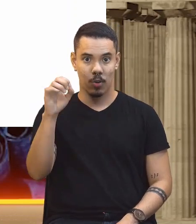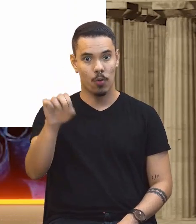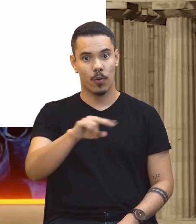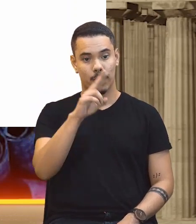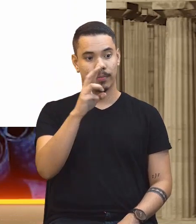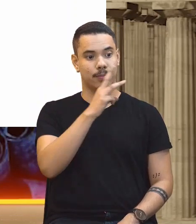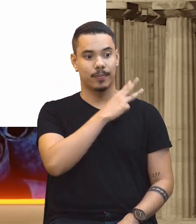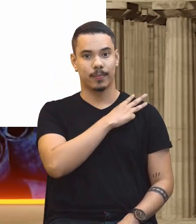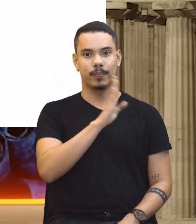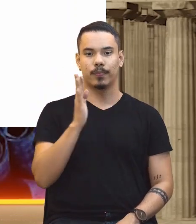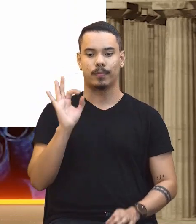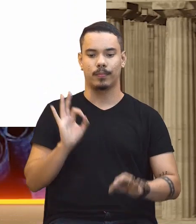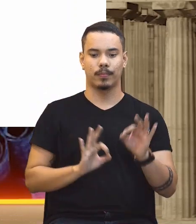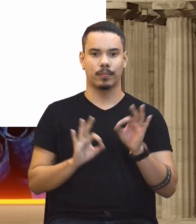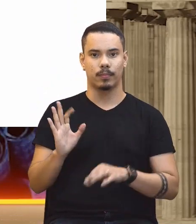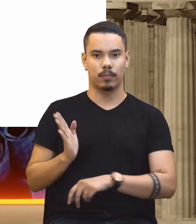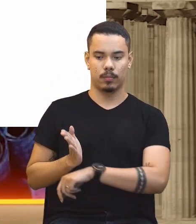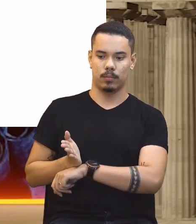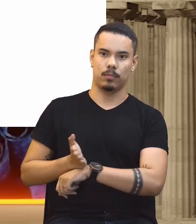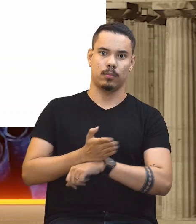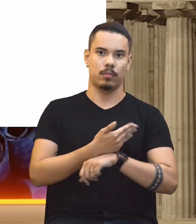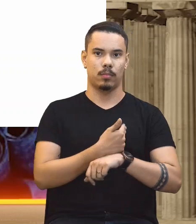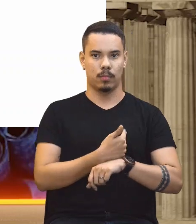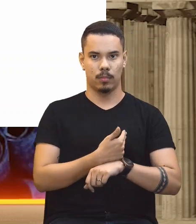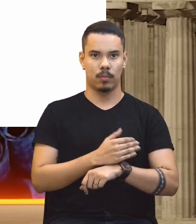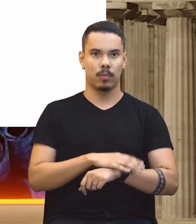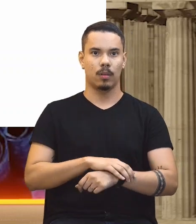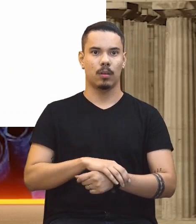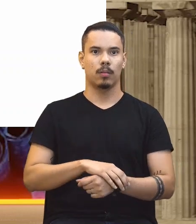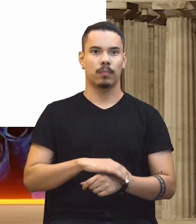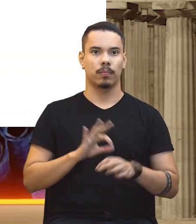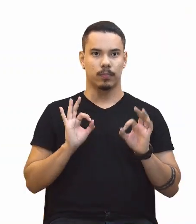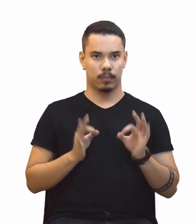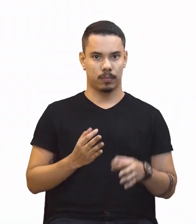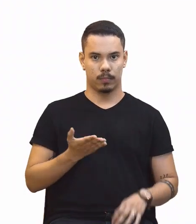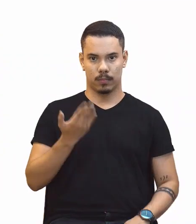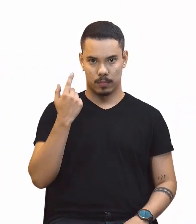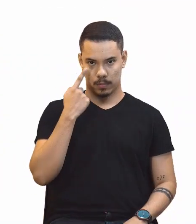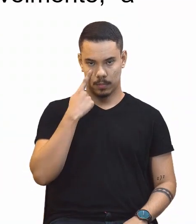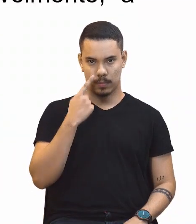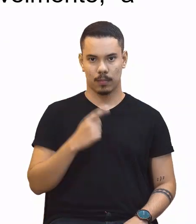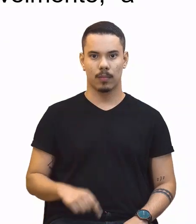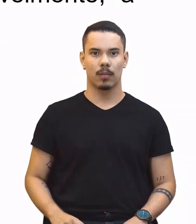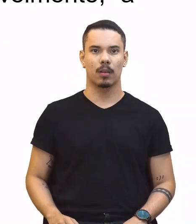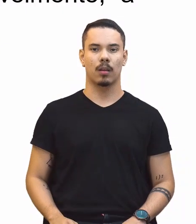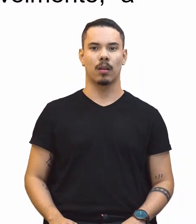já ir nos preparando para o Se Liga no Enem, para o Enem aí, galera. Vamos lá, então?